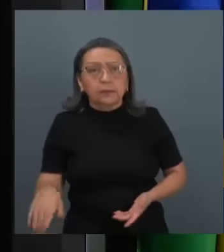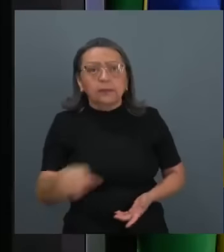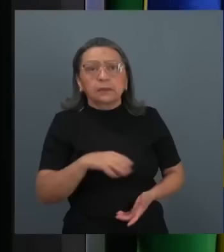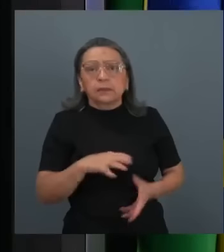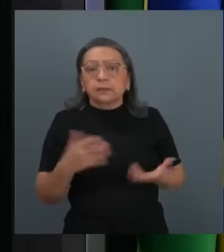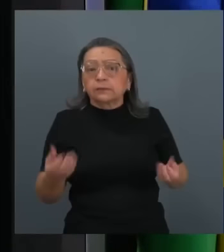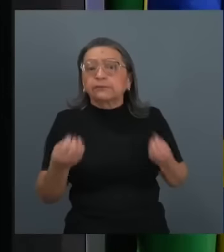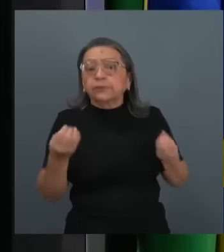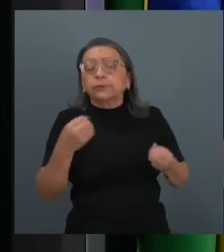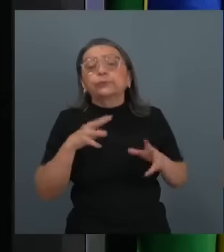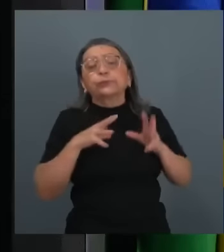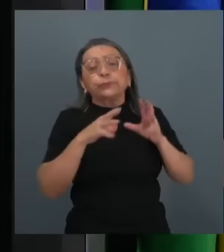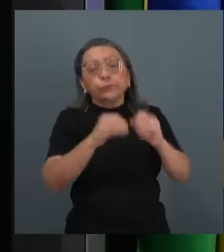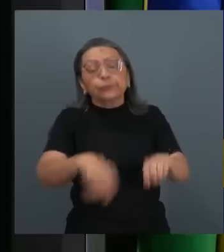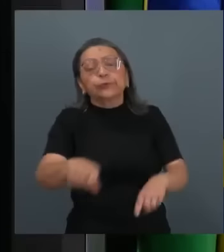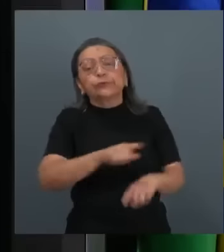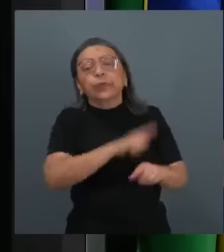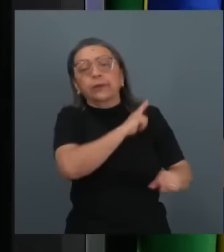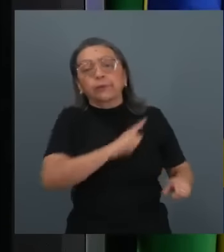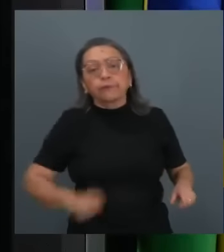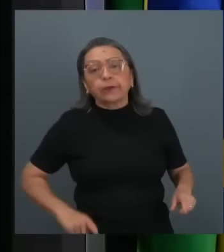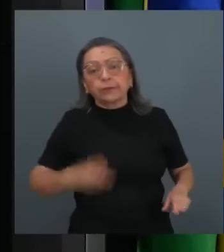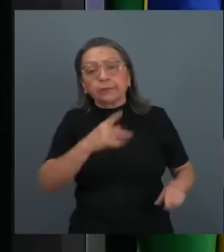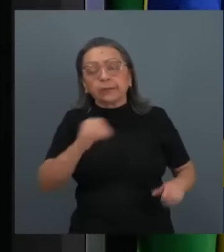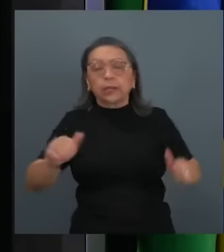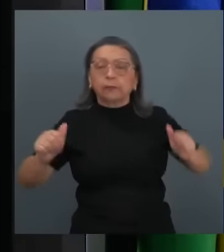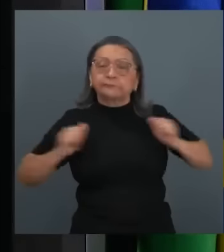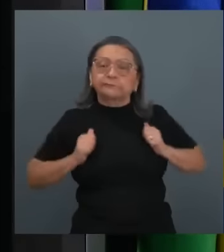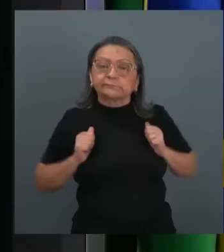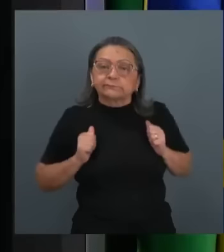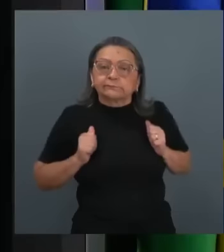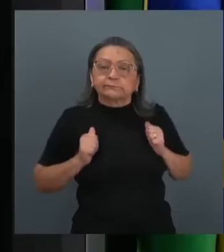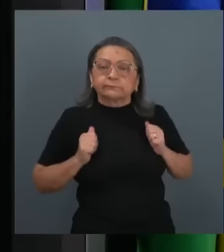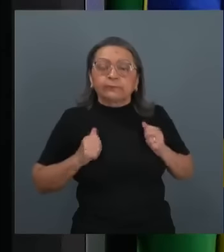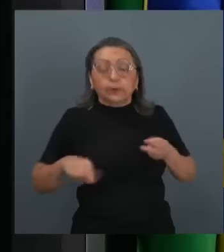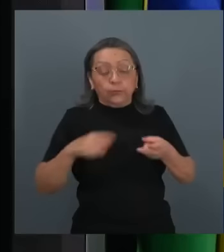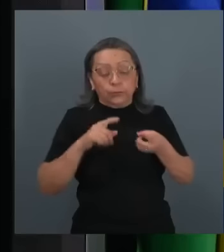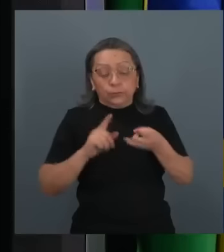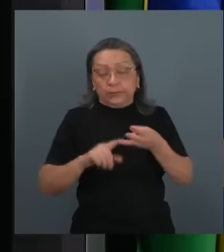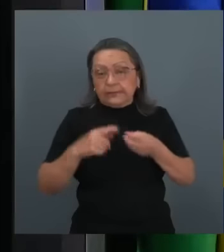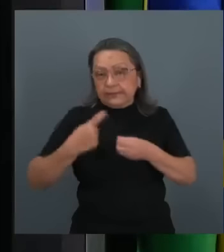assistido pela omissão do governo petista. Morada Nova